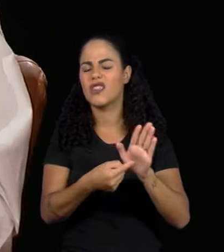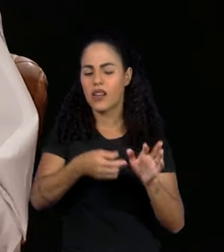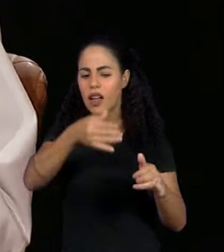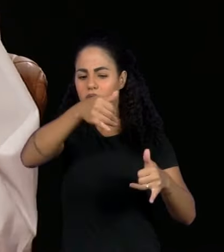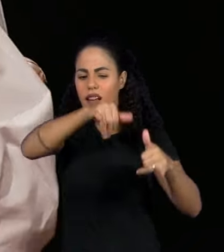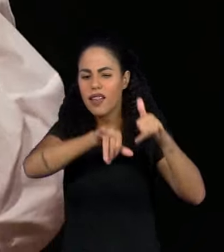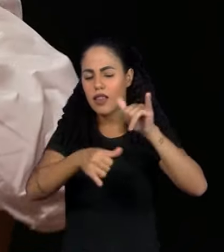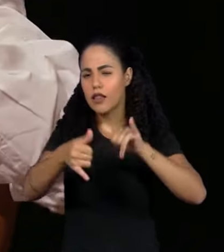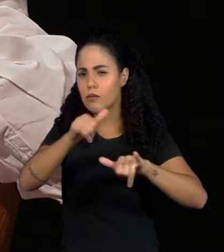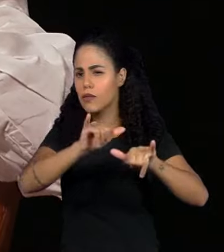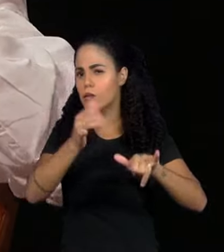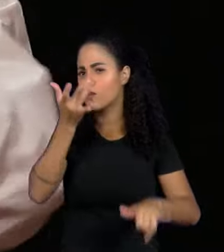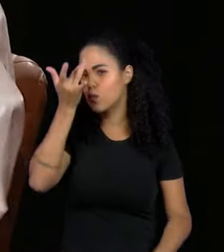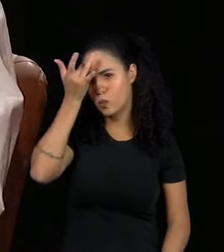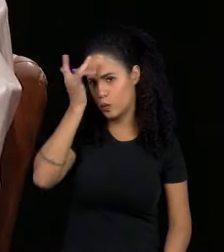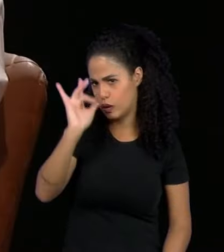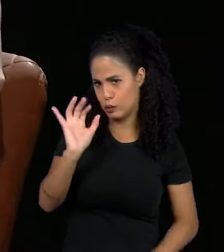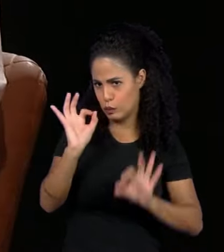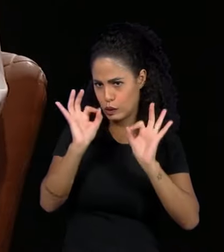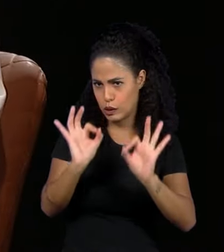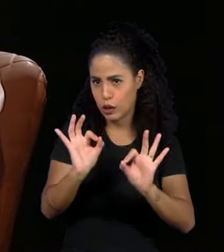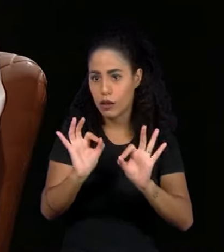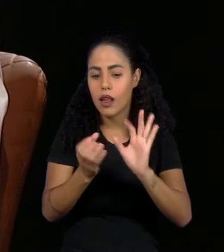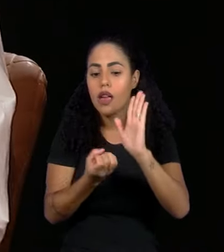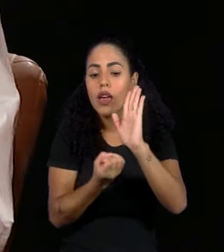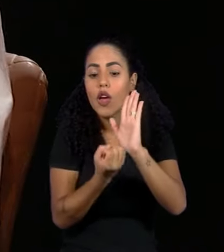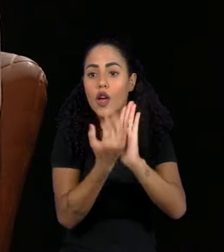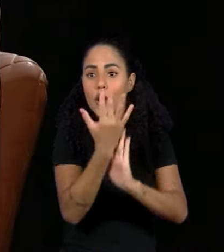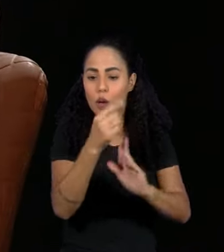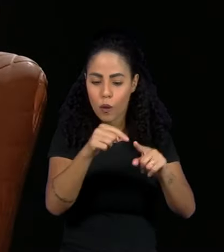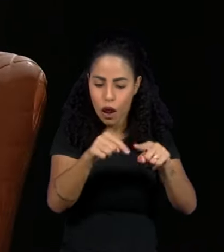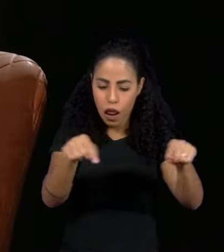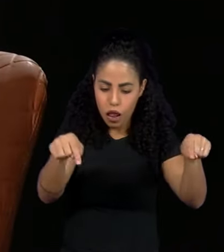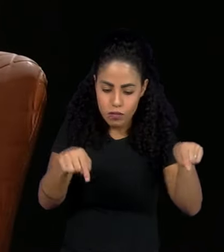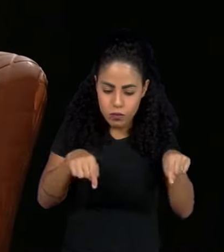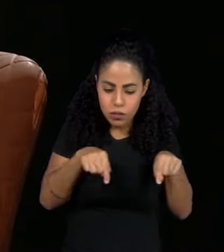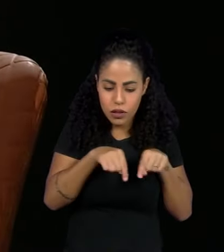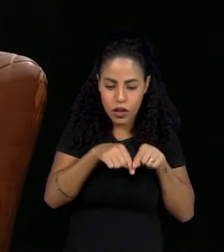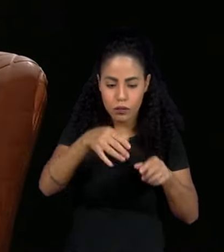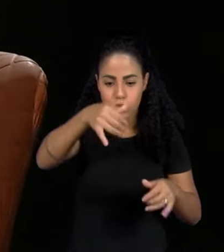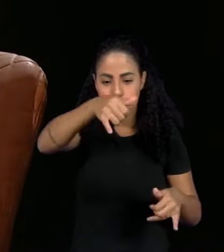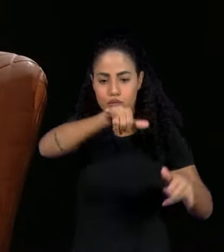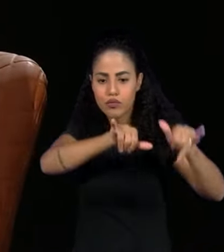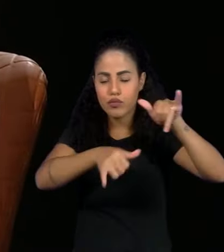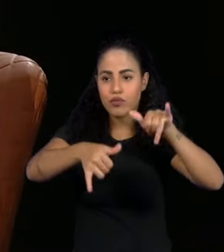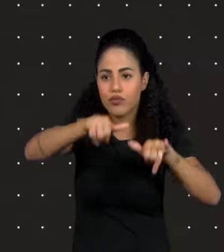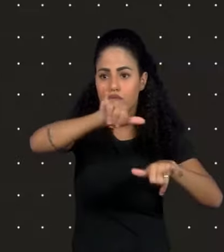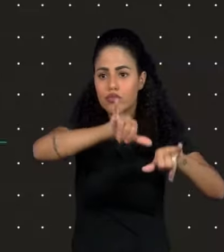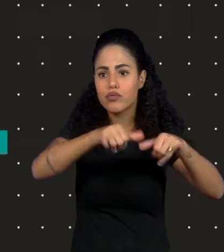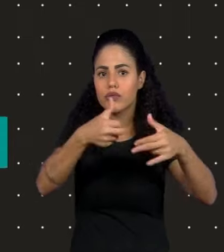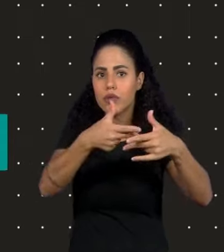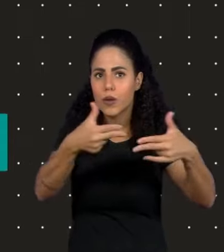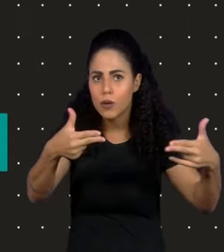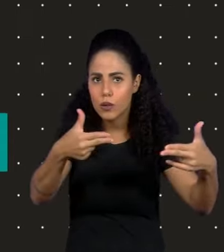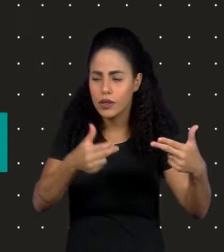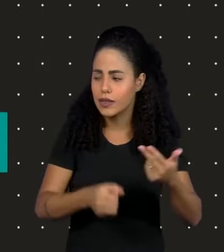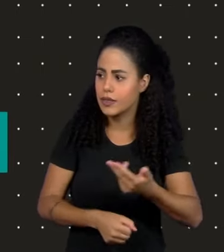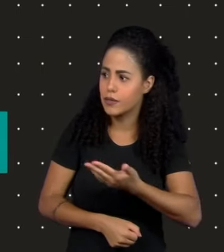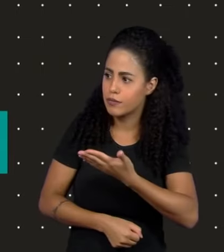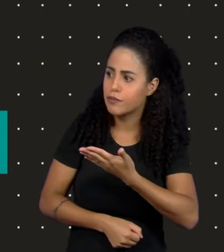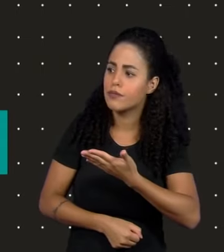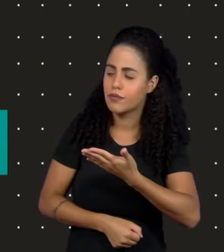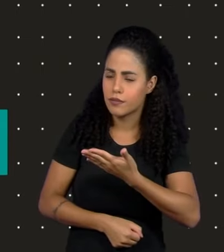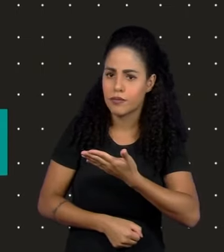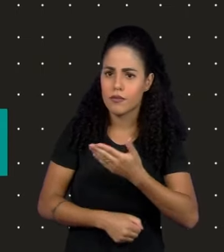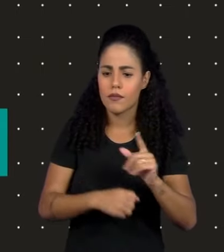sei, uma coisa assim. E ele fez um laboratório, fazia laboratórios conosco, improvisações, né? E ele teve uma influência